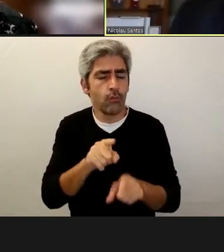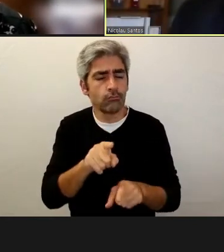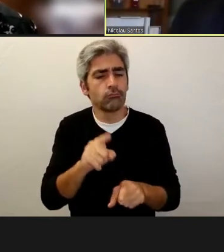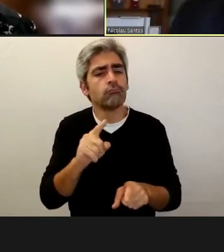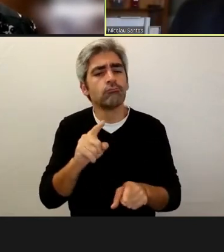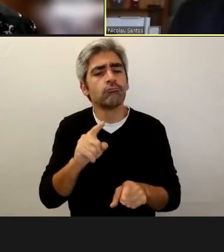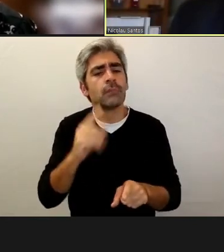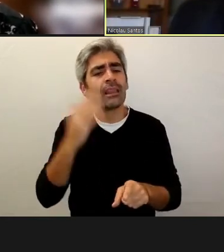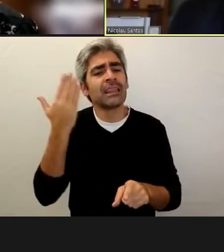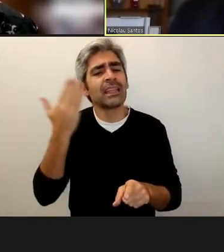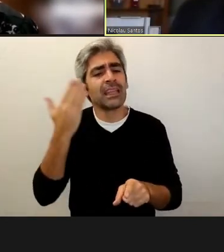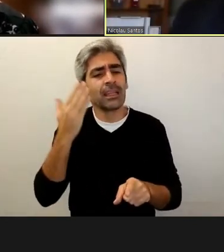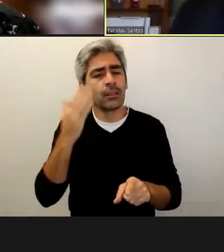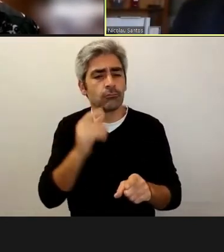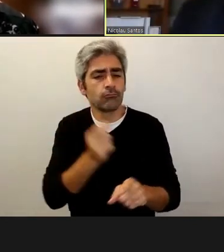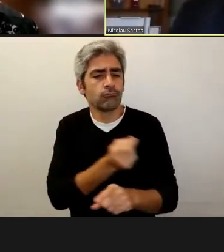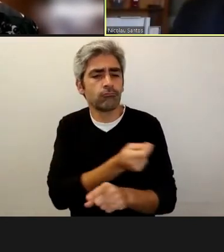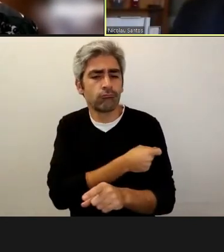sem